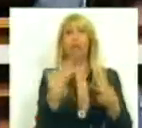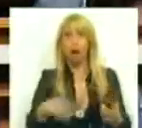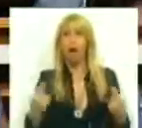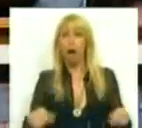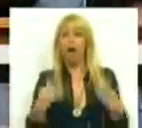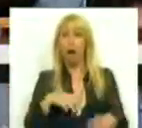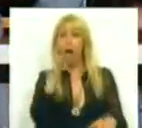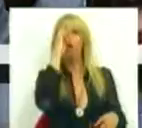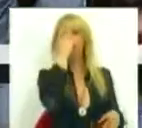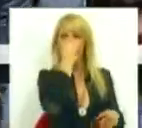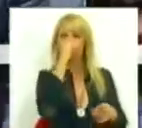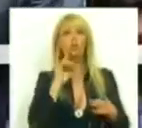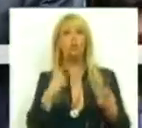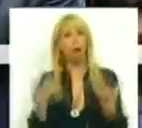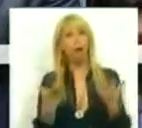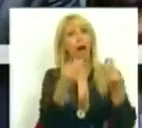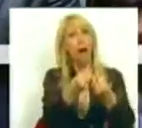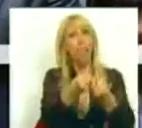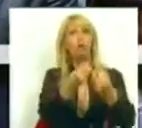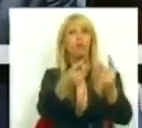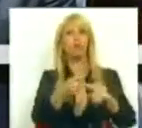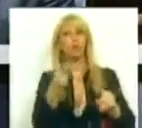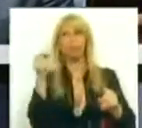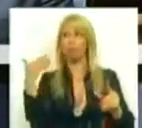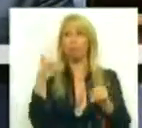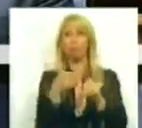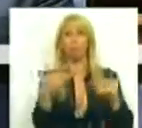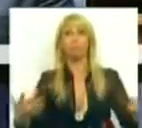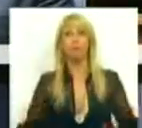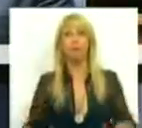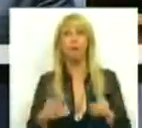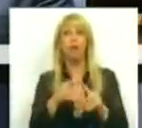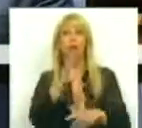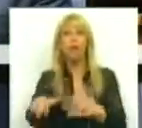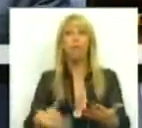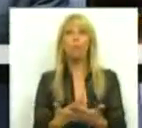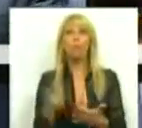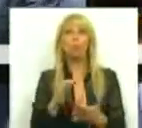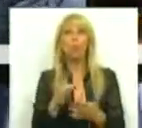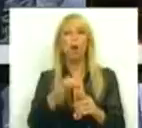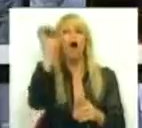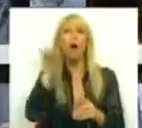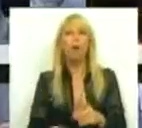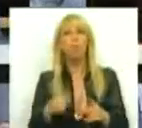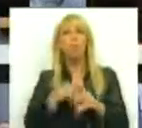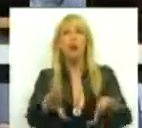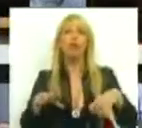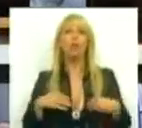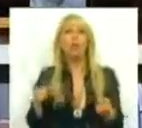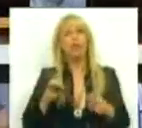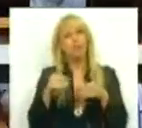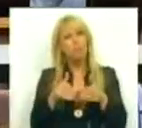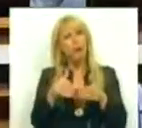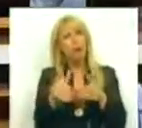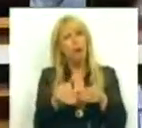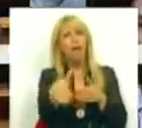tem apresentado propostas que não têm condições de ser imediatamente adotadas numa perspectiva de médio e de longo prazo,